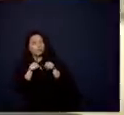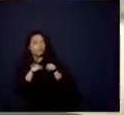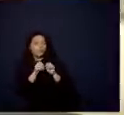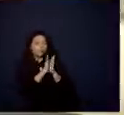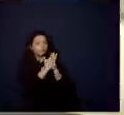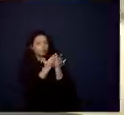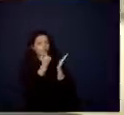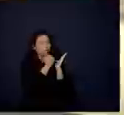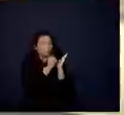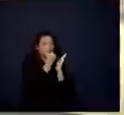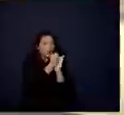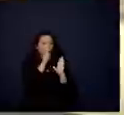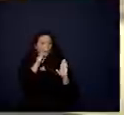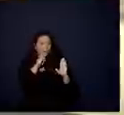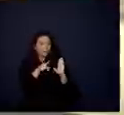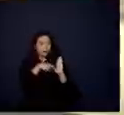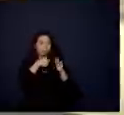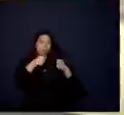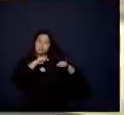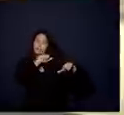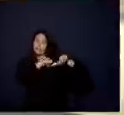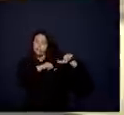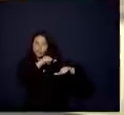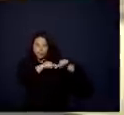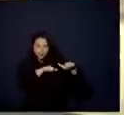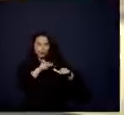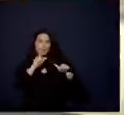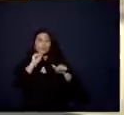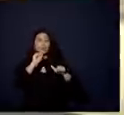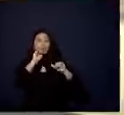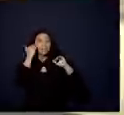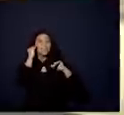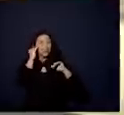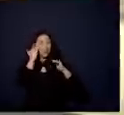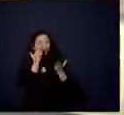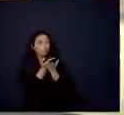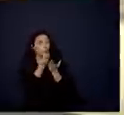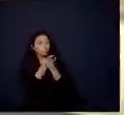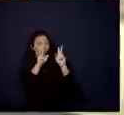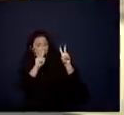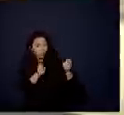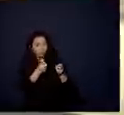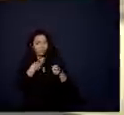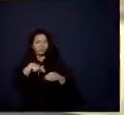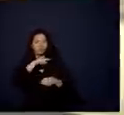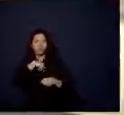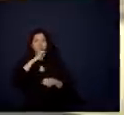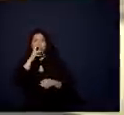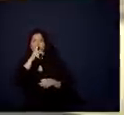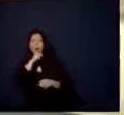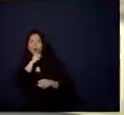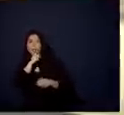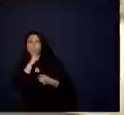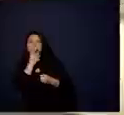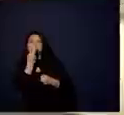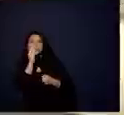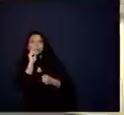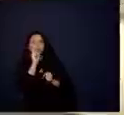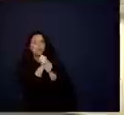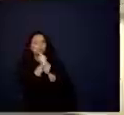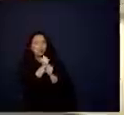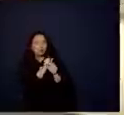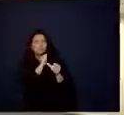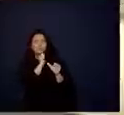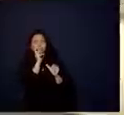apesar da importância muito clara em quem estudou do assunto a gente levou quase 20 anos para conseguir fazer a reforma da